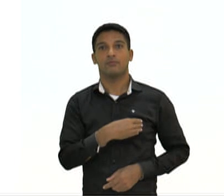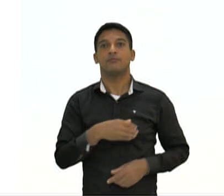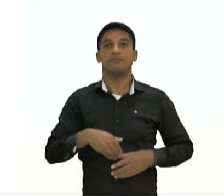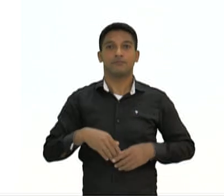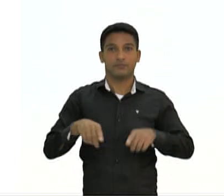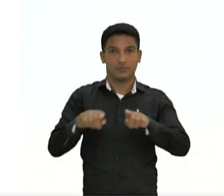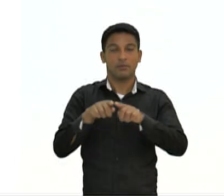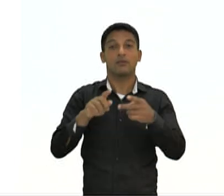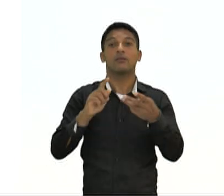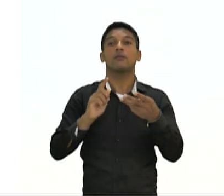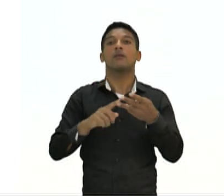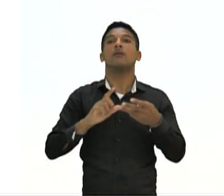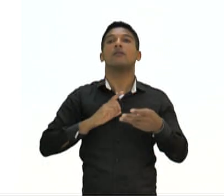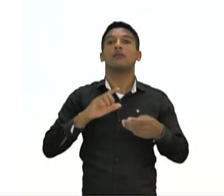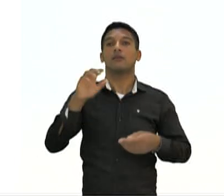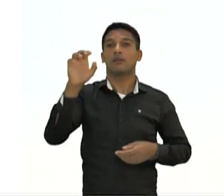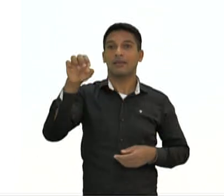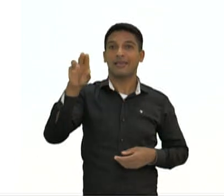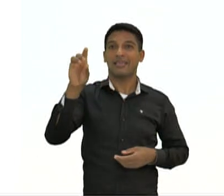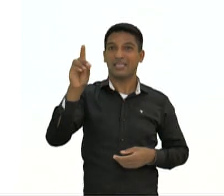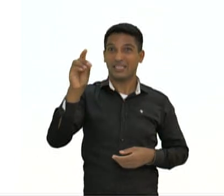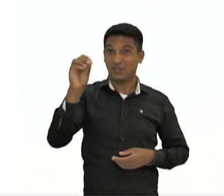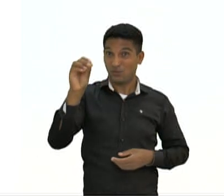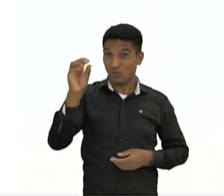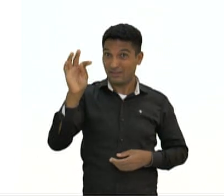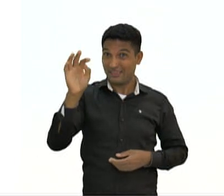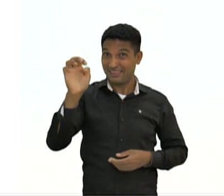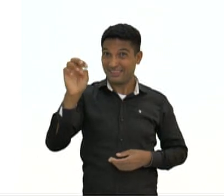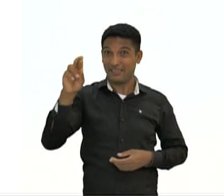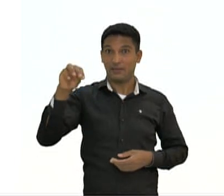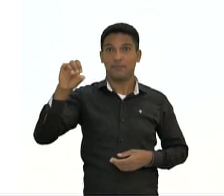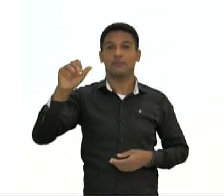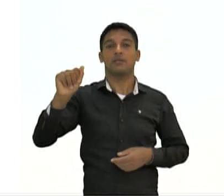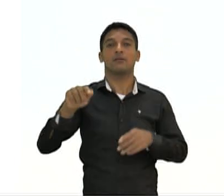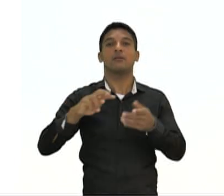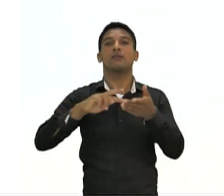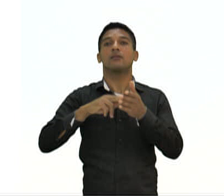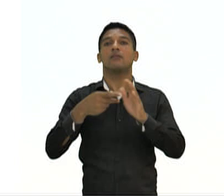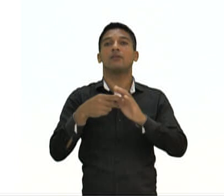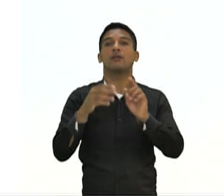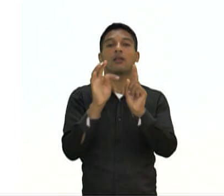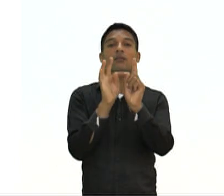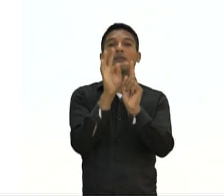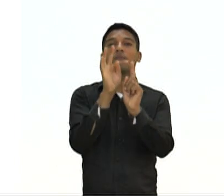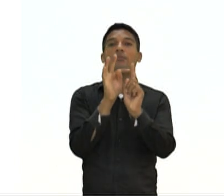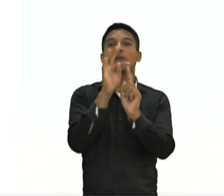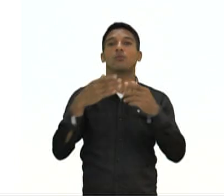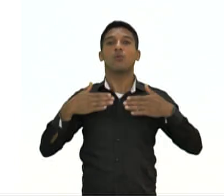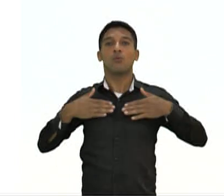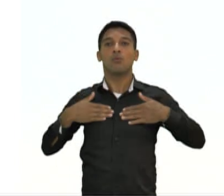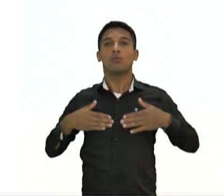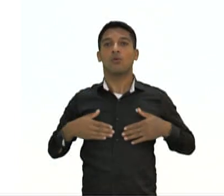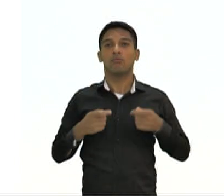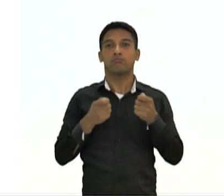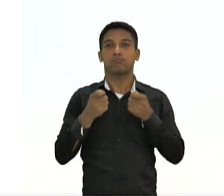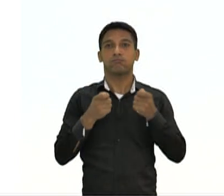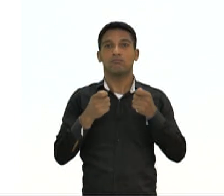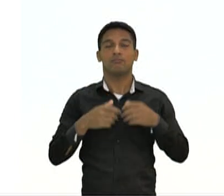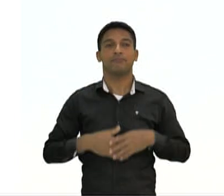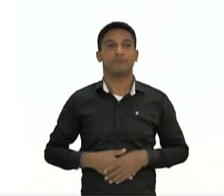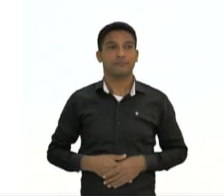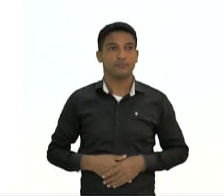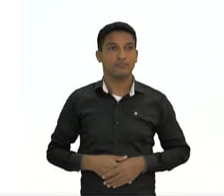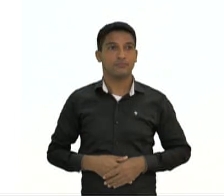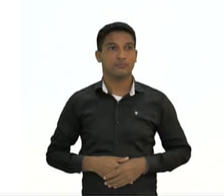endotermia, tá? Ou seja, controle de temperatura pelo próprio metabolismo. Grupo eutéria, como que eu vou classificar os